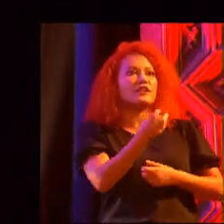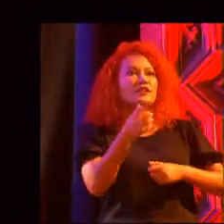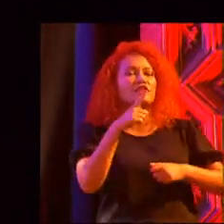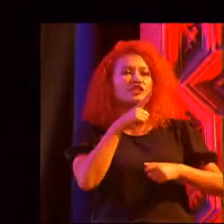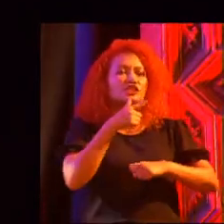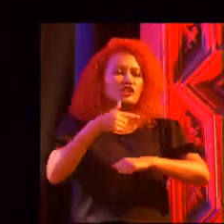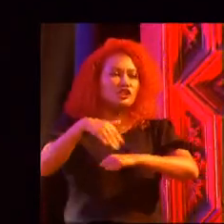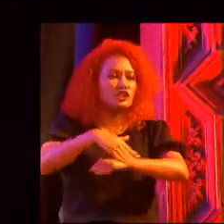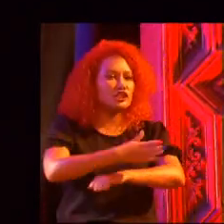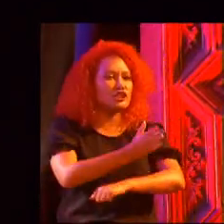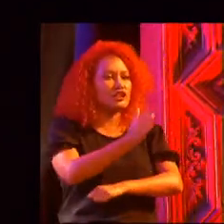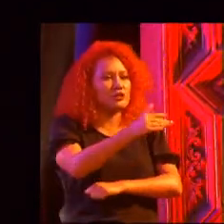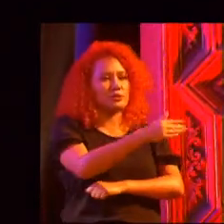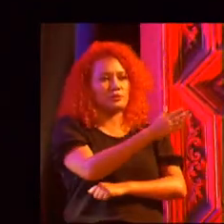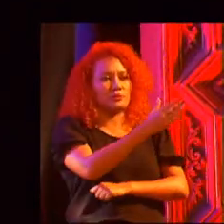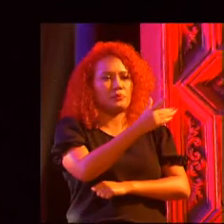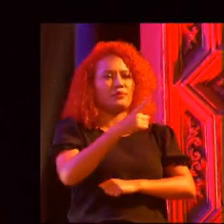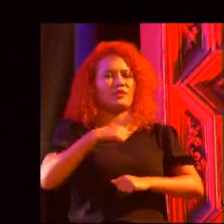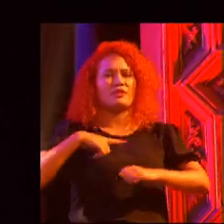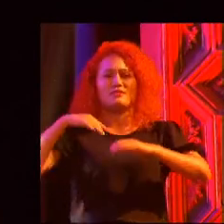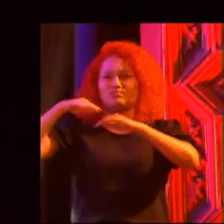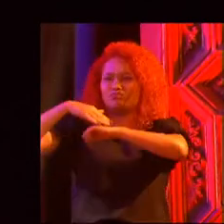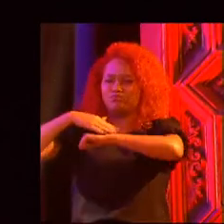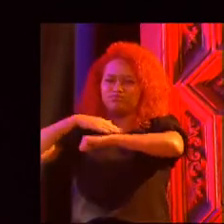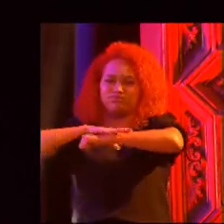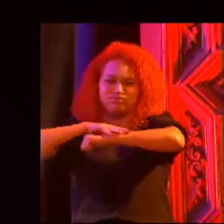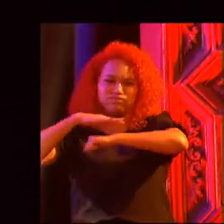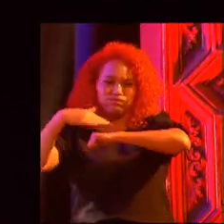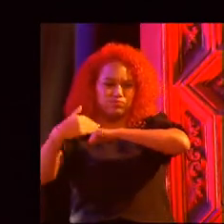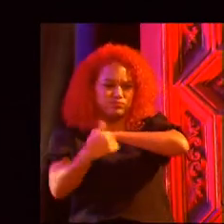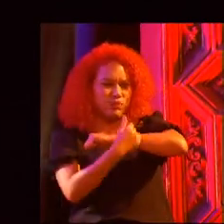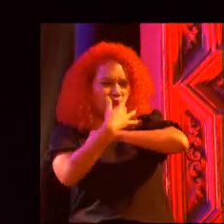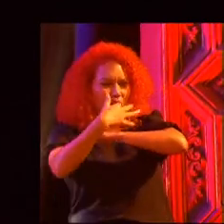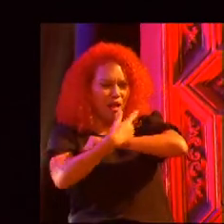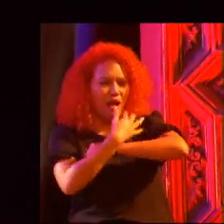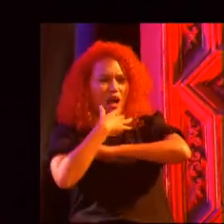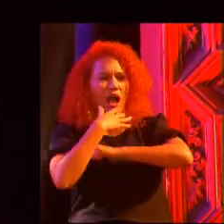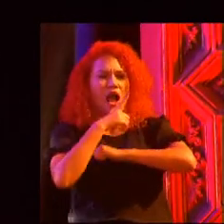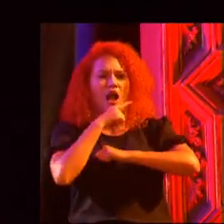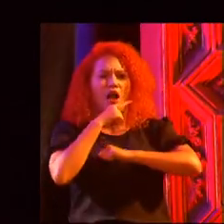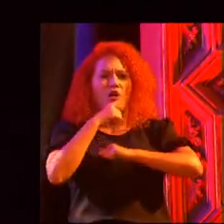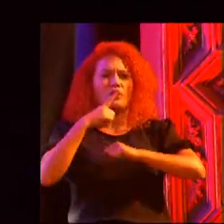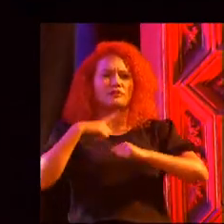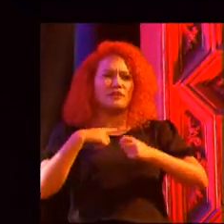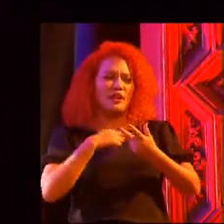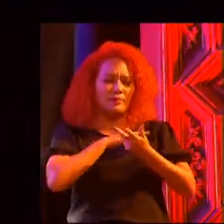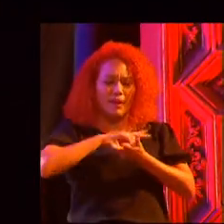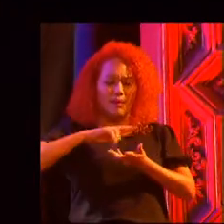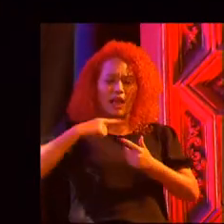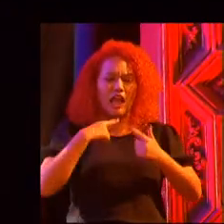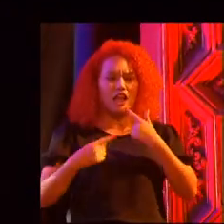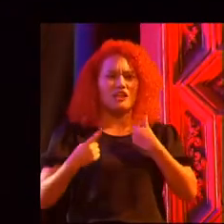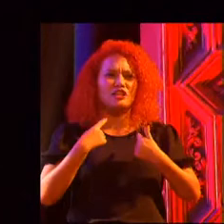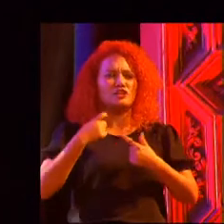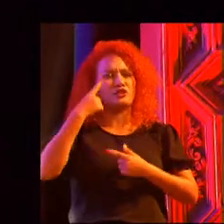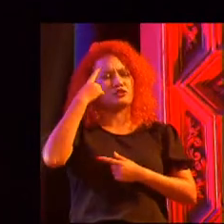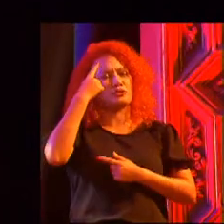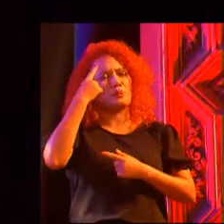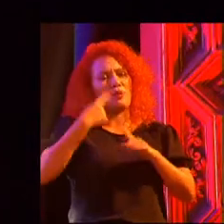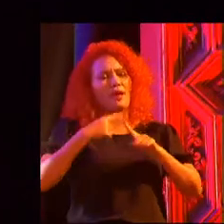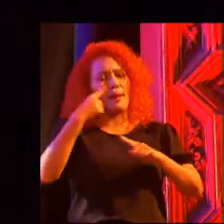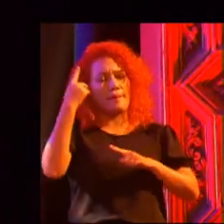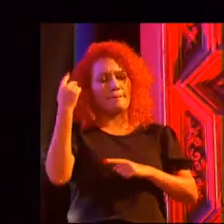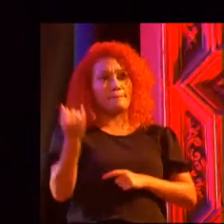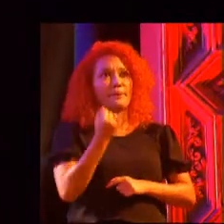Rio Tapajós, sobre a poluição do nosso rio, que é tão importante para o nosso povo. Não vou me alongar, porque a gente tem